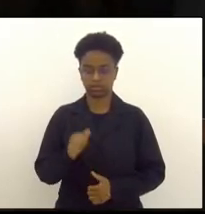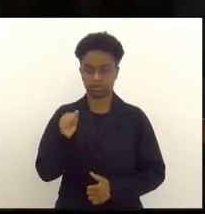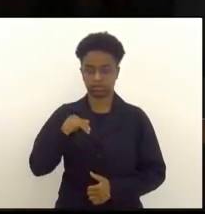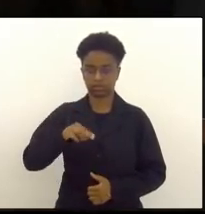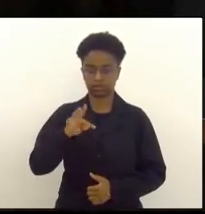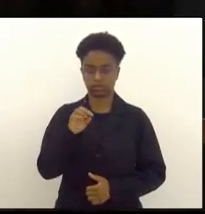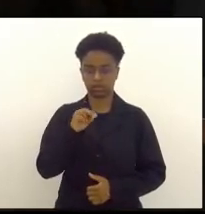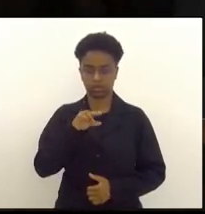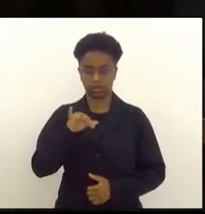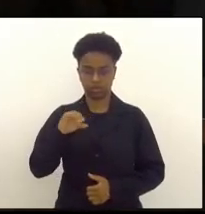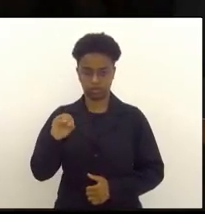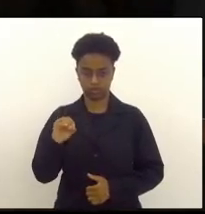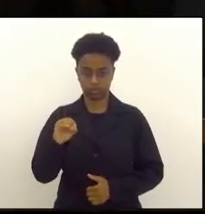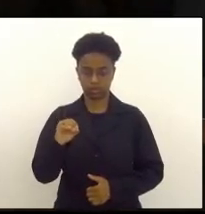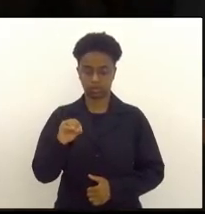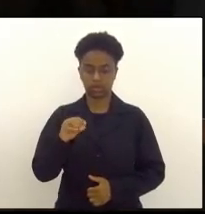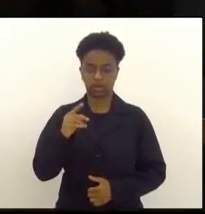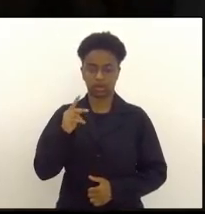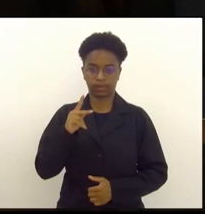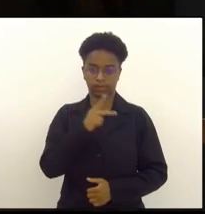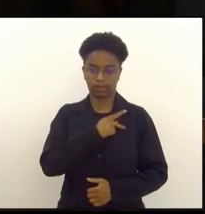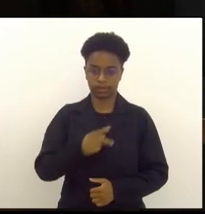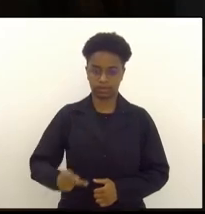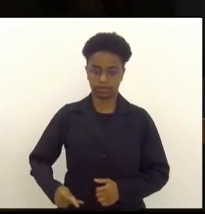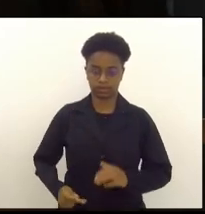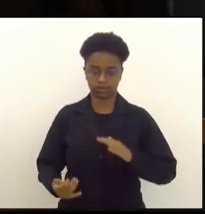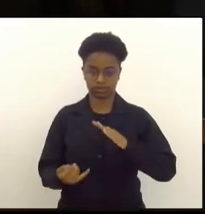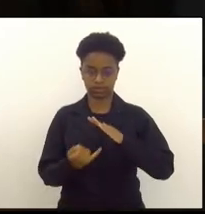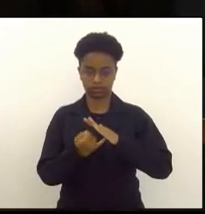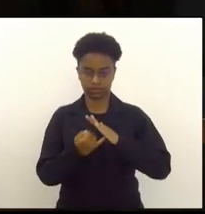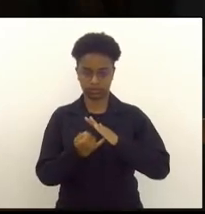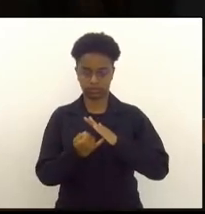Antônio Bastos, presidente do Instituto